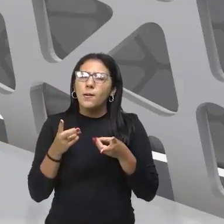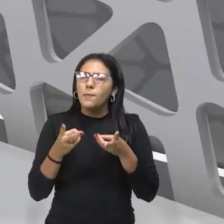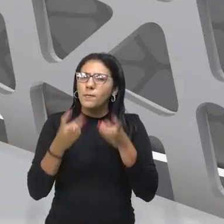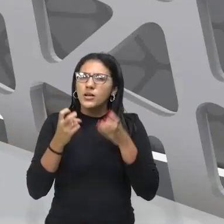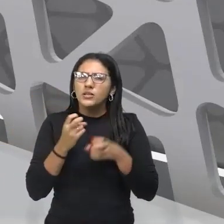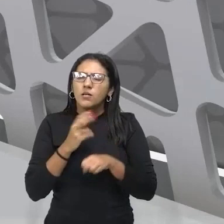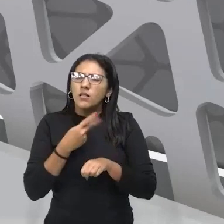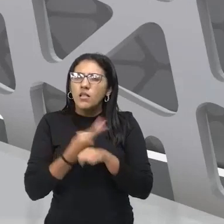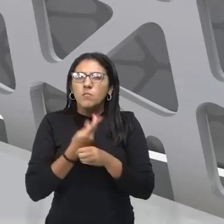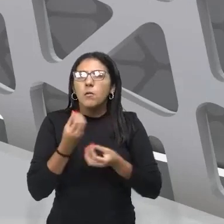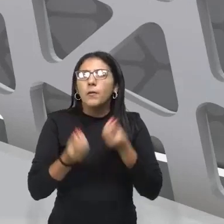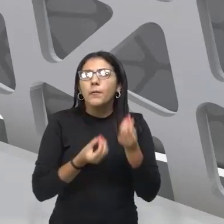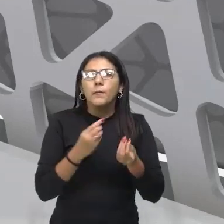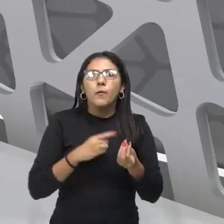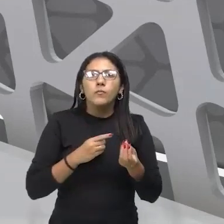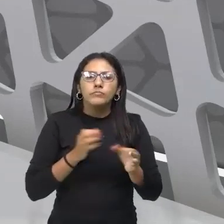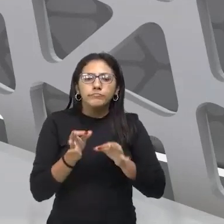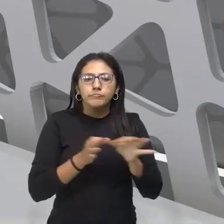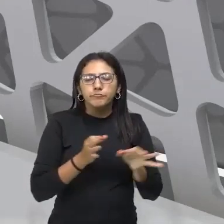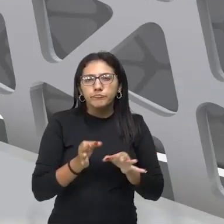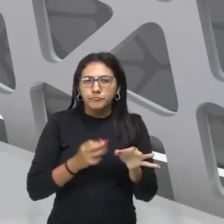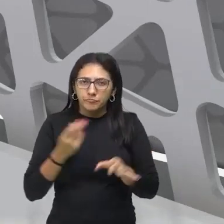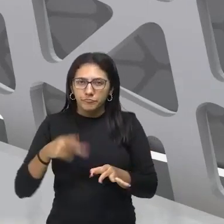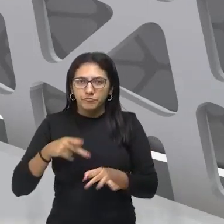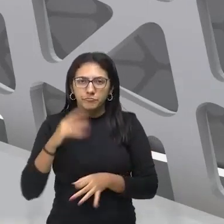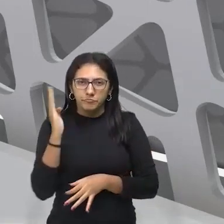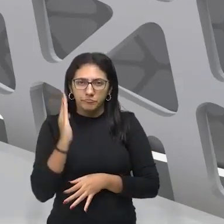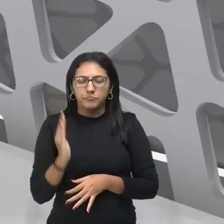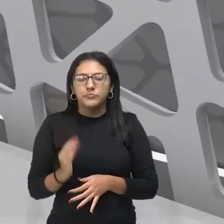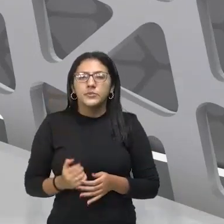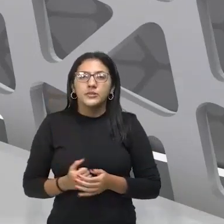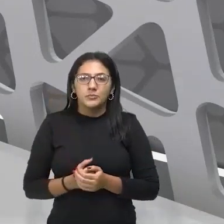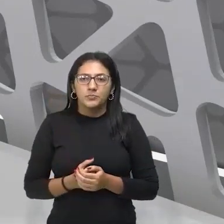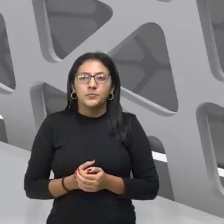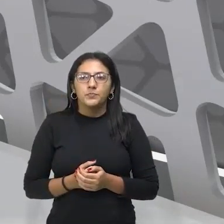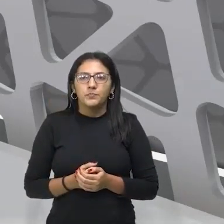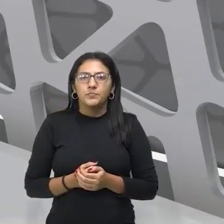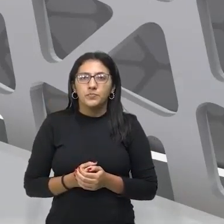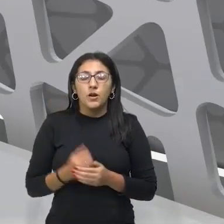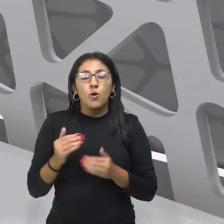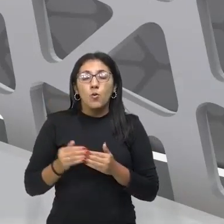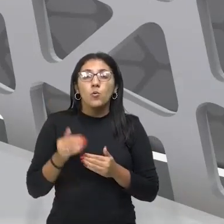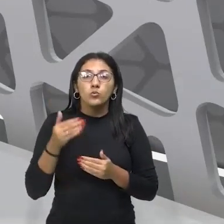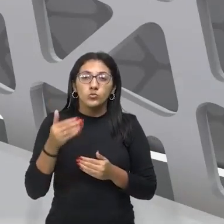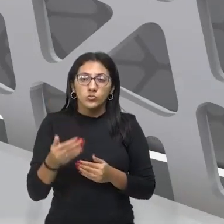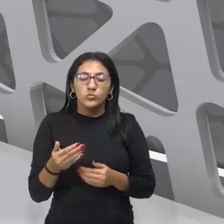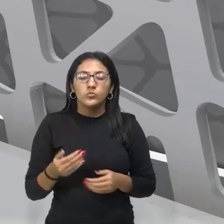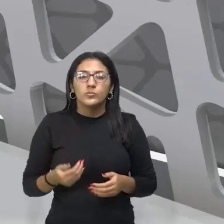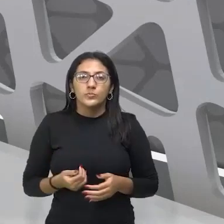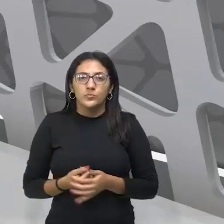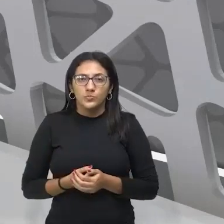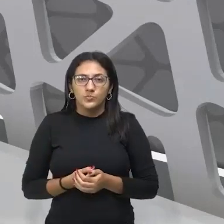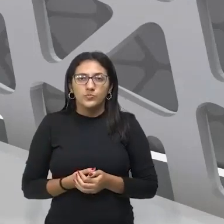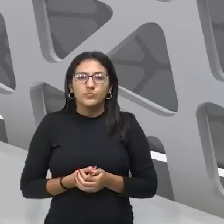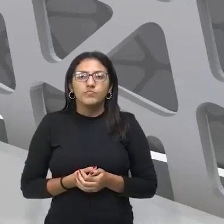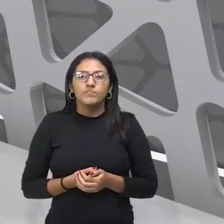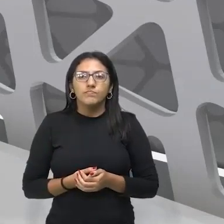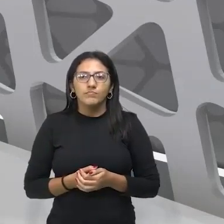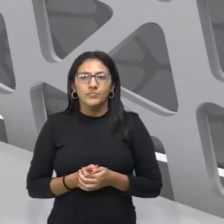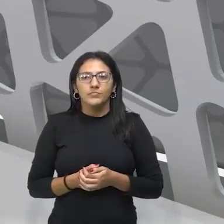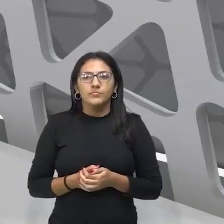tá bom? Só observar graficamente depois como é que as fábricas se comportam no nosso país. Continuando